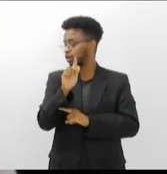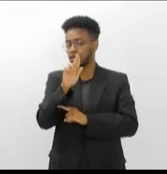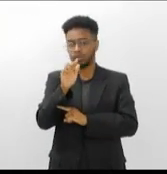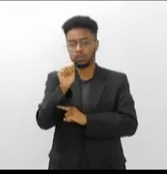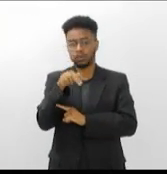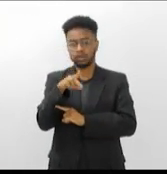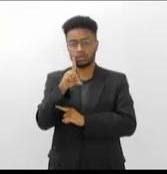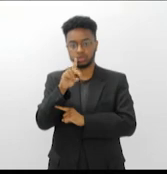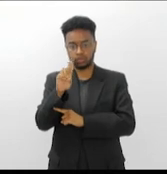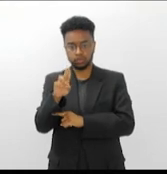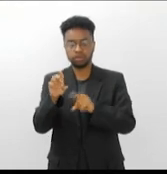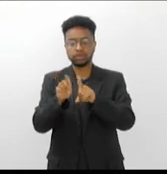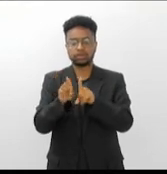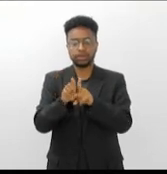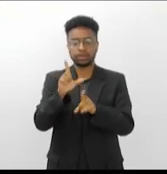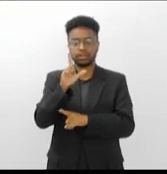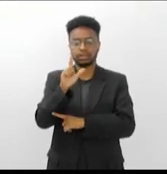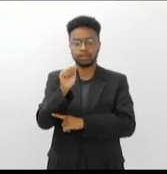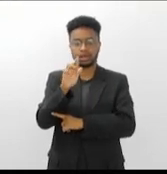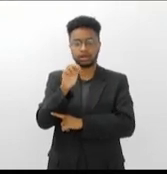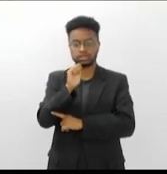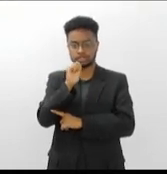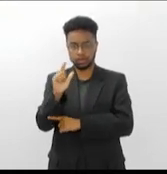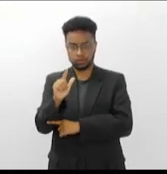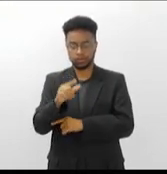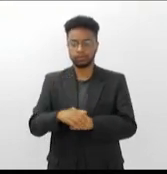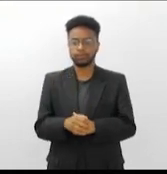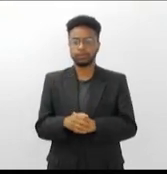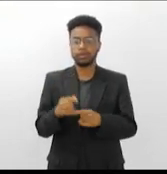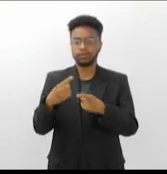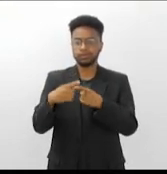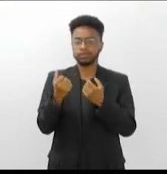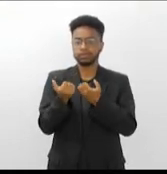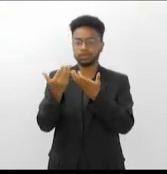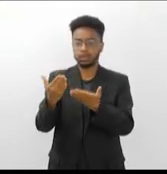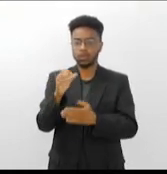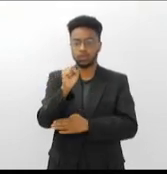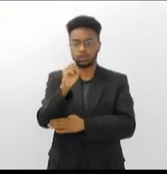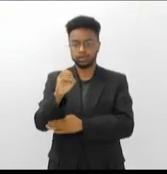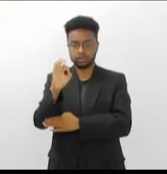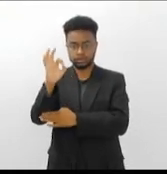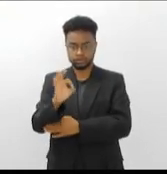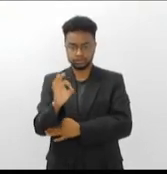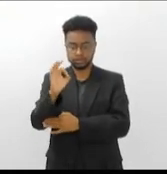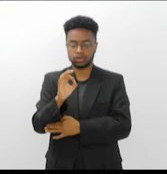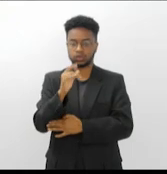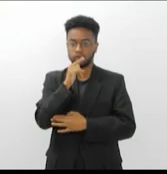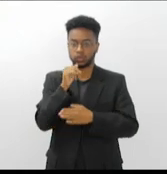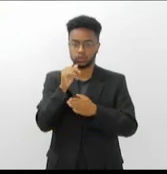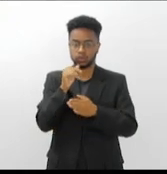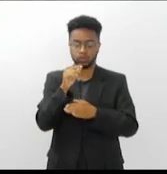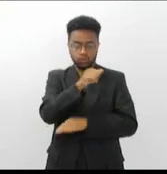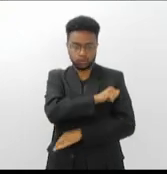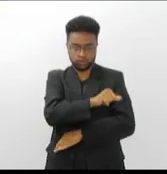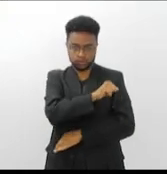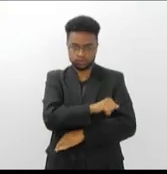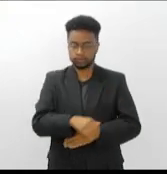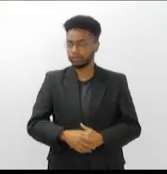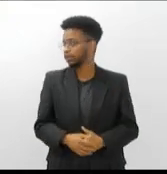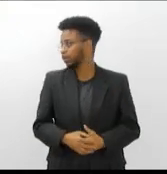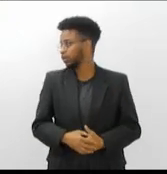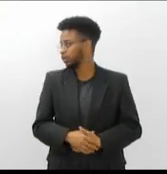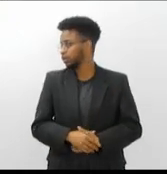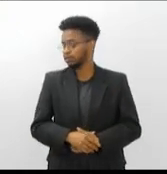sistema Imunana Laranjal, que abastece 80% do Grande Rio. Lá